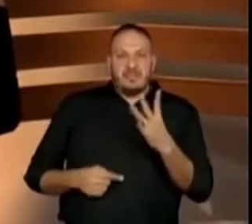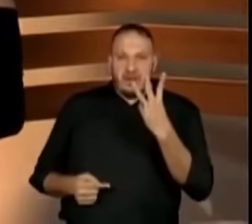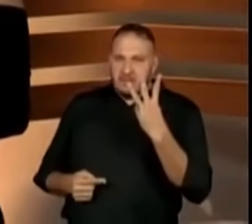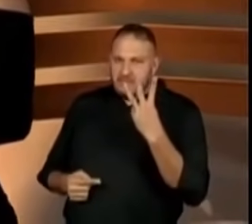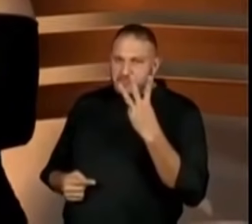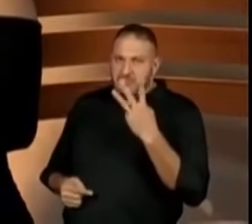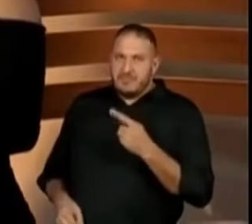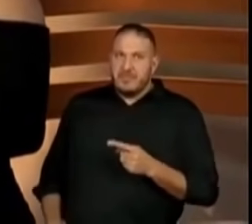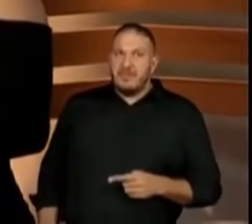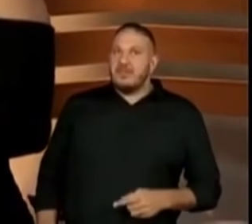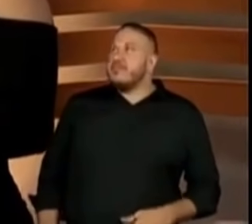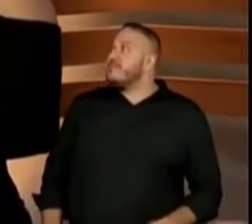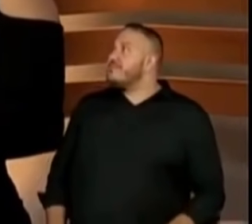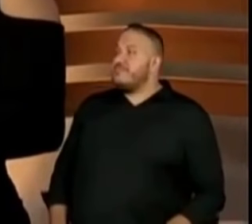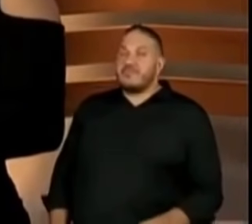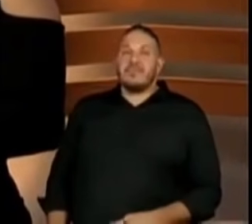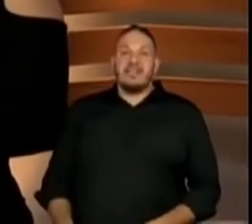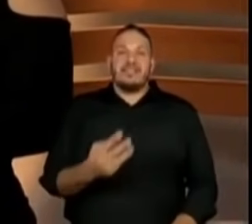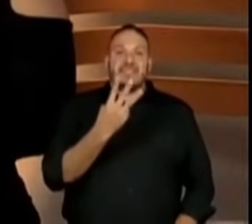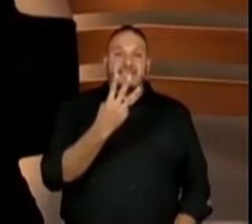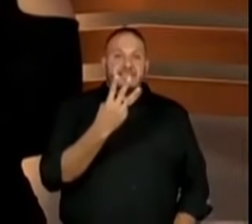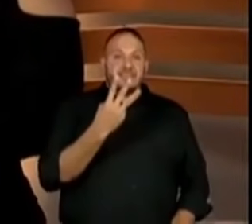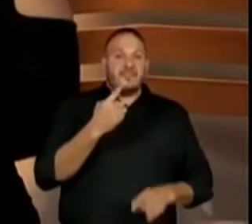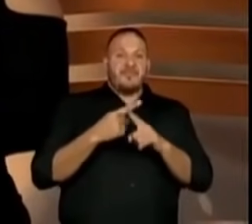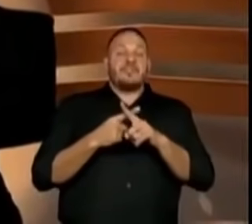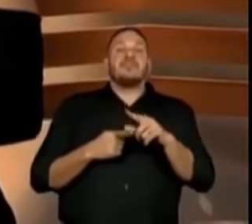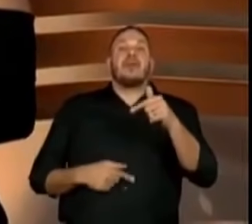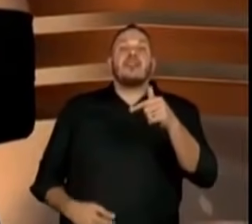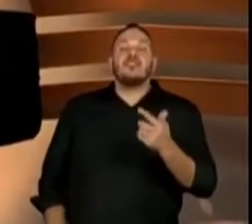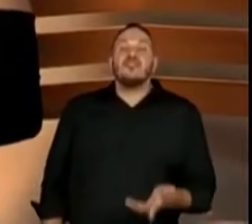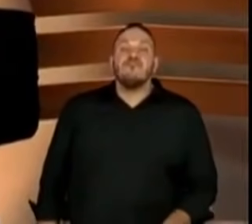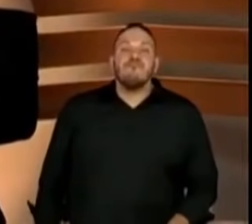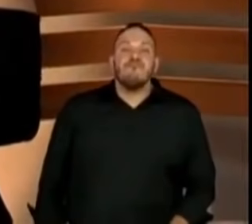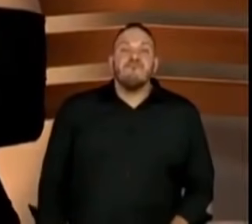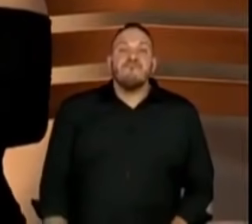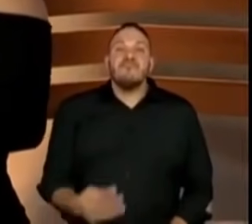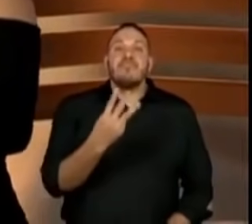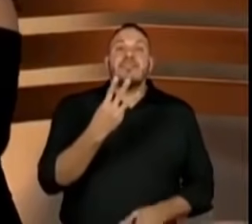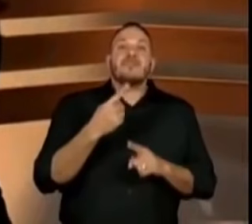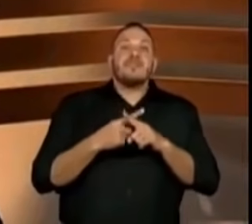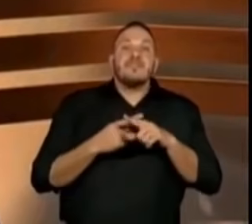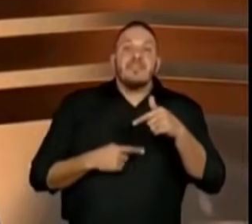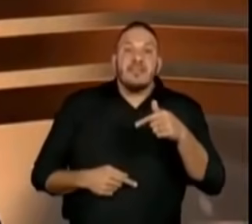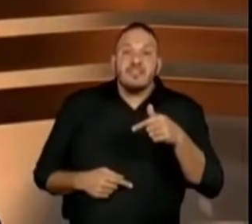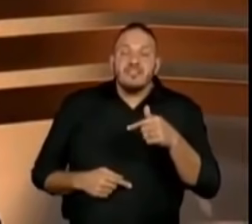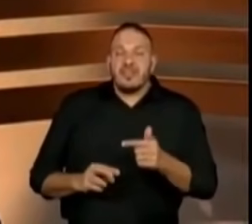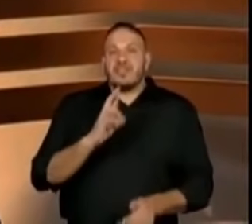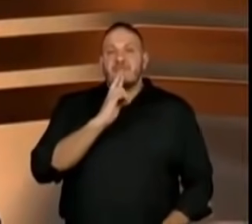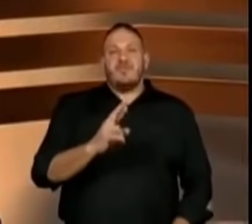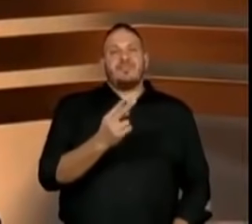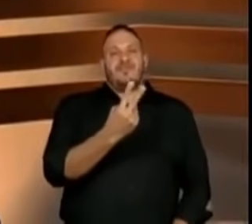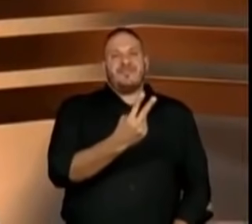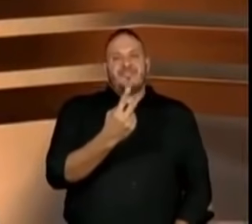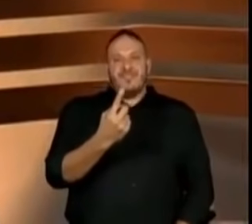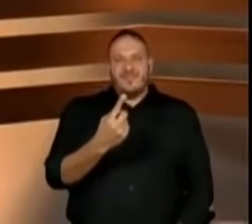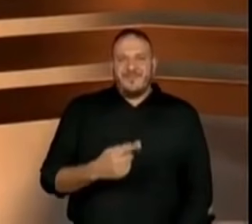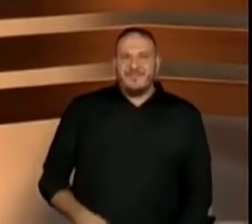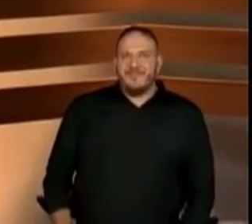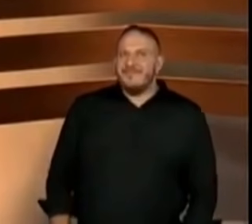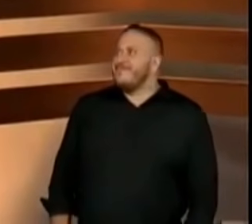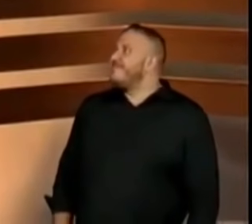ok? Então, vamos lá, 3 vezes 7, 3 vezes 7, pessoal, 21,